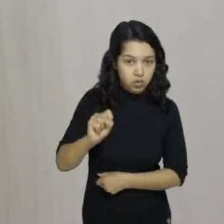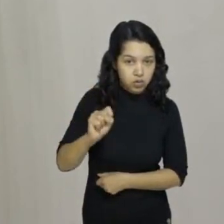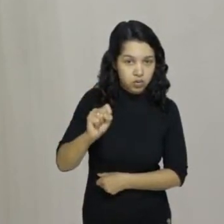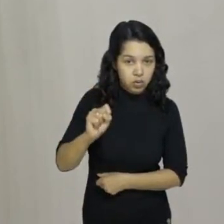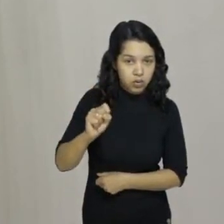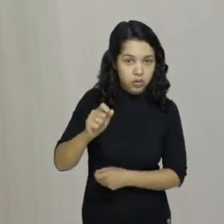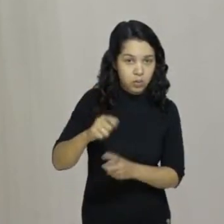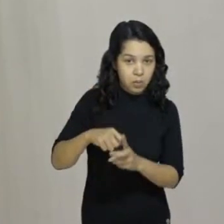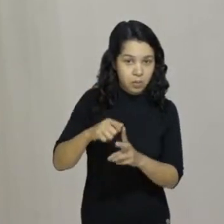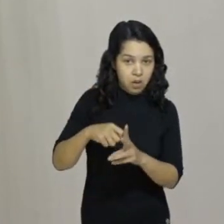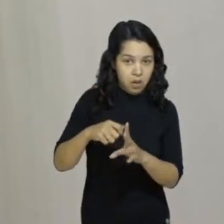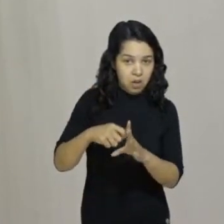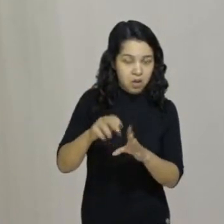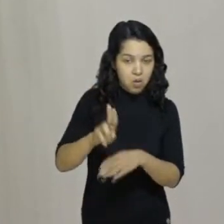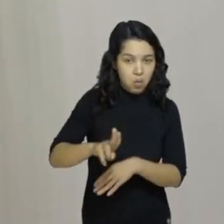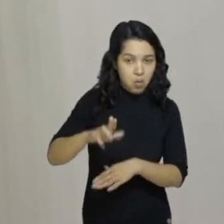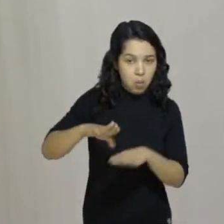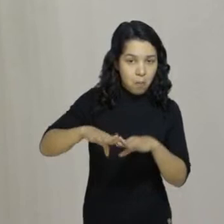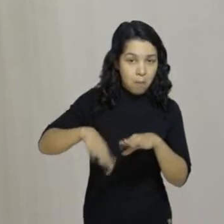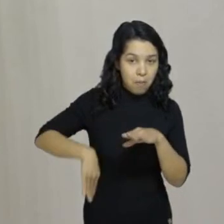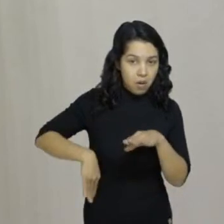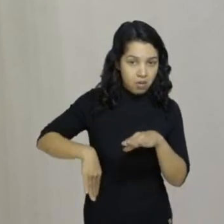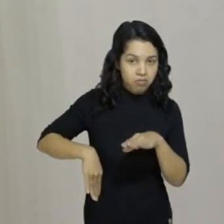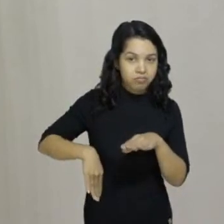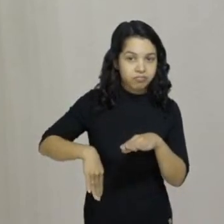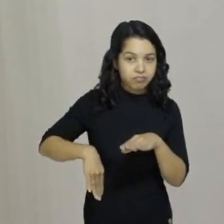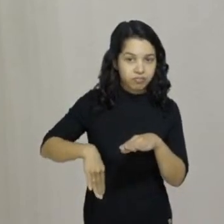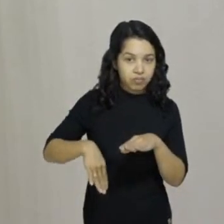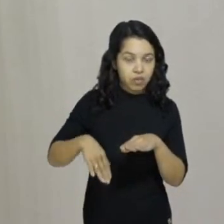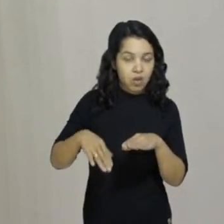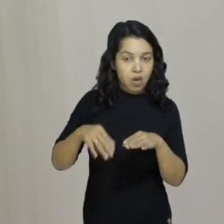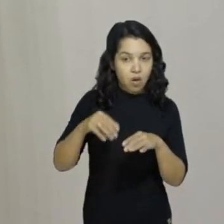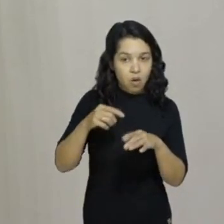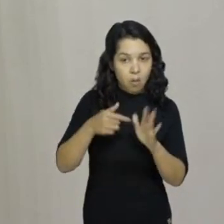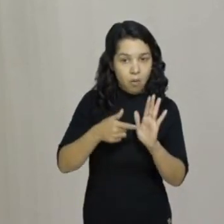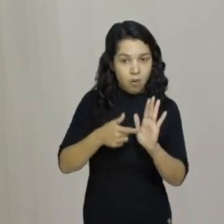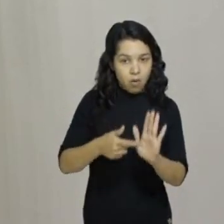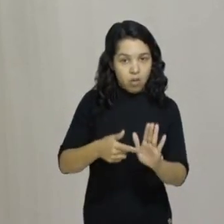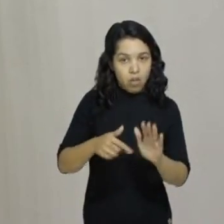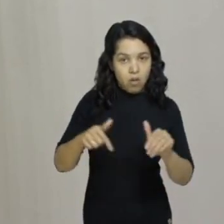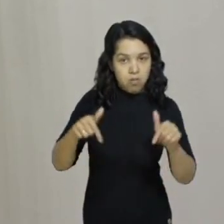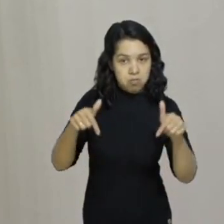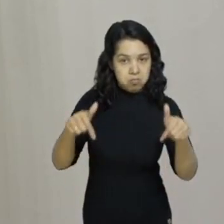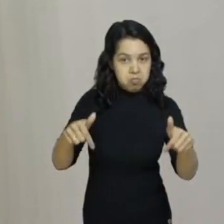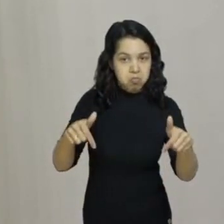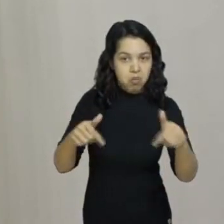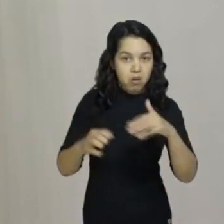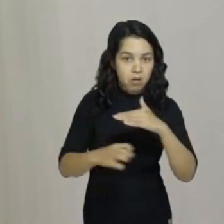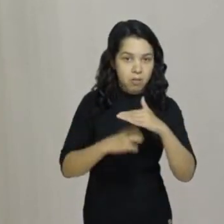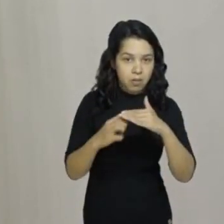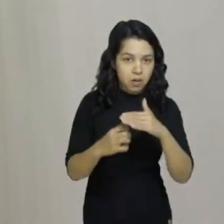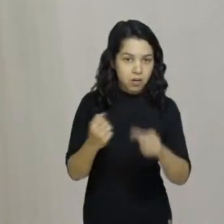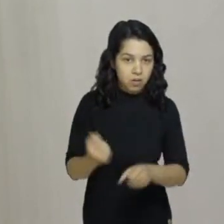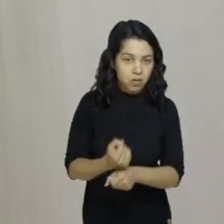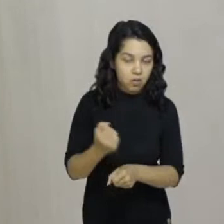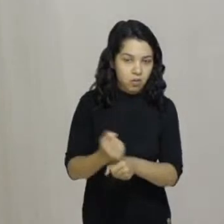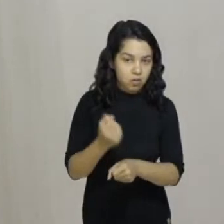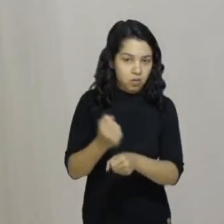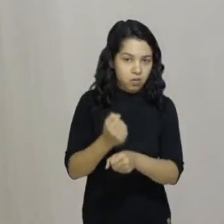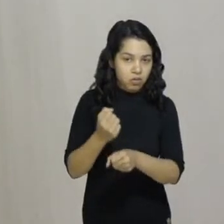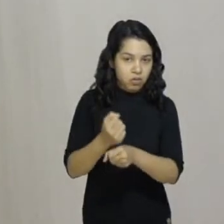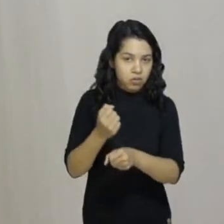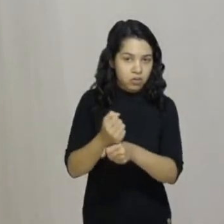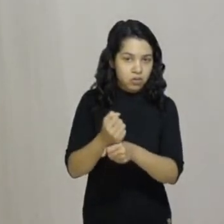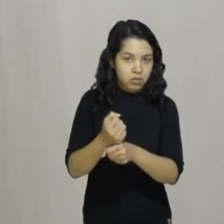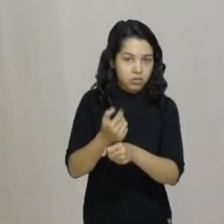ia mostrar para vocês aqui uma manchetes da empresa e comemora a construção da doutora